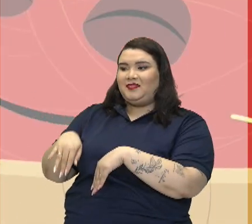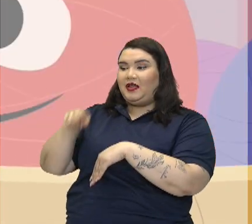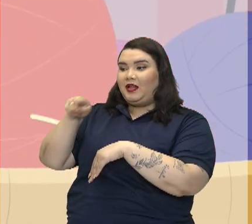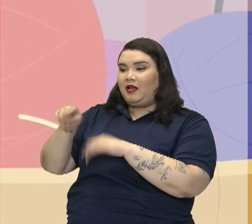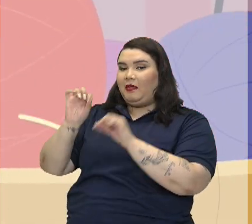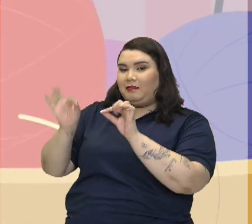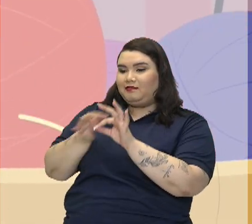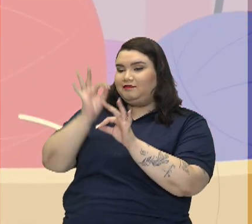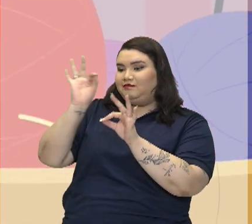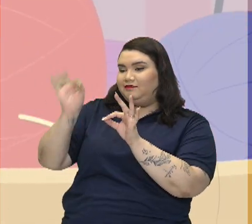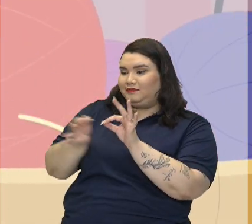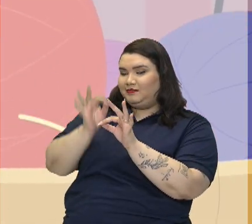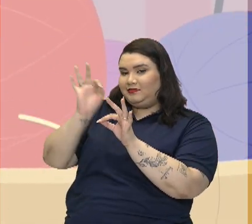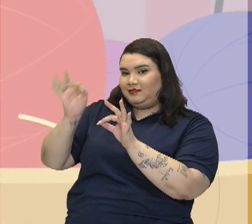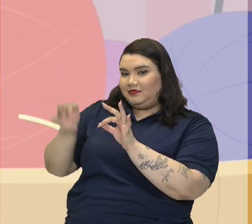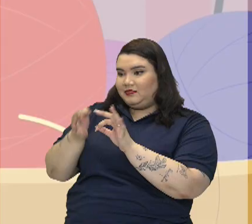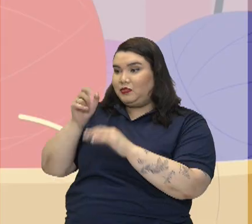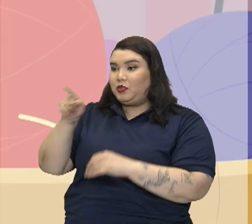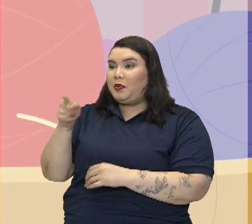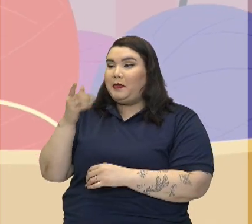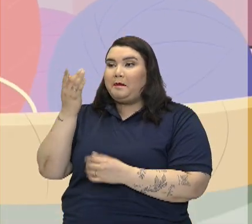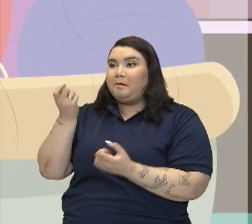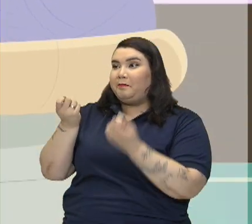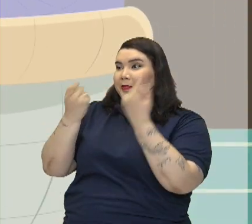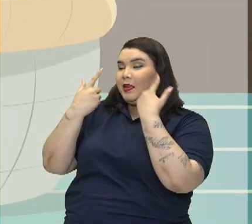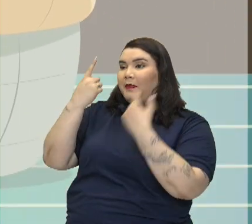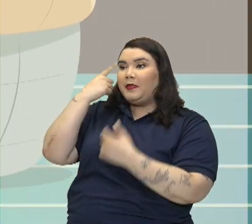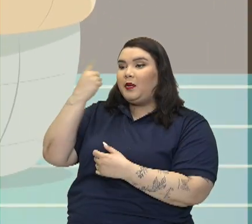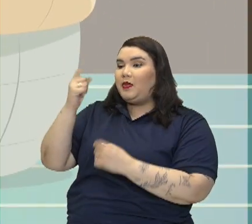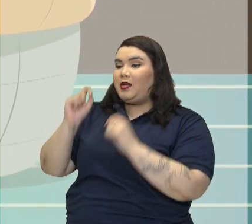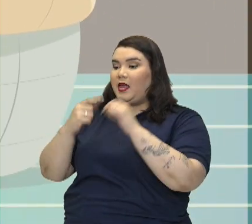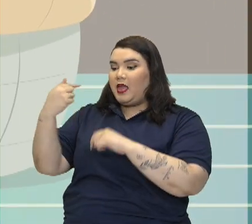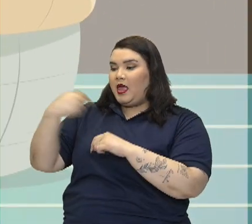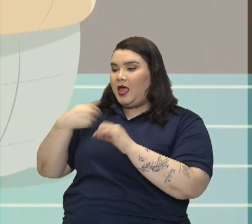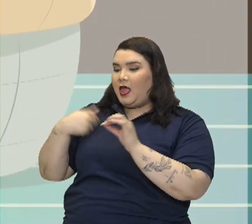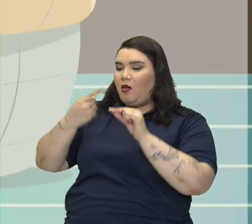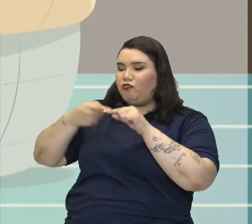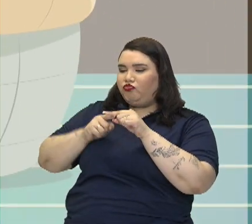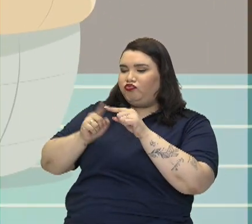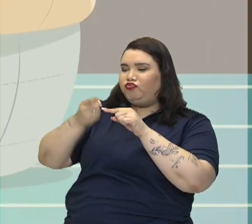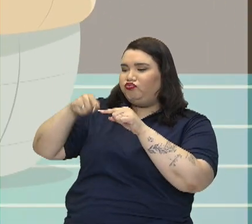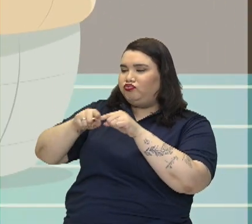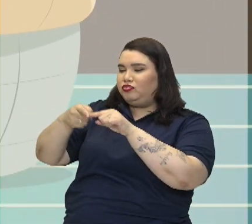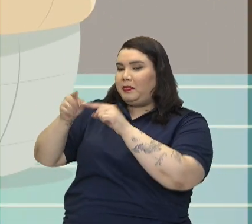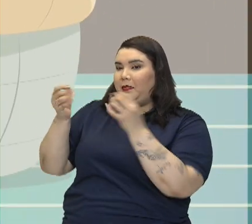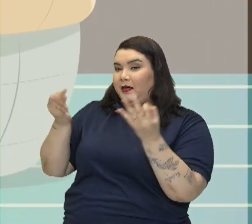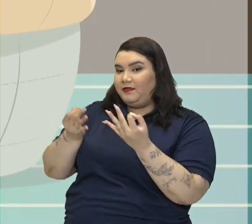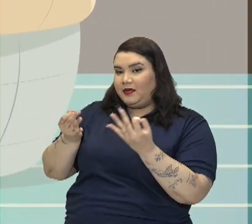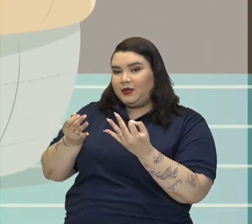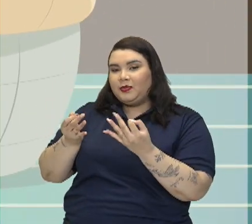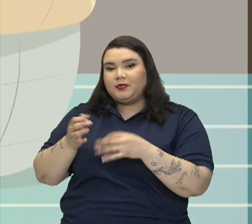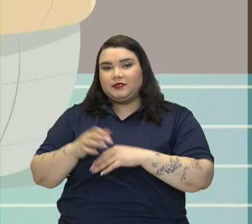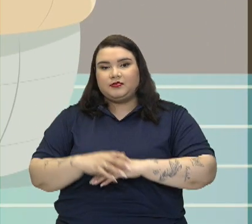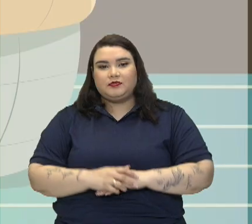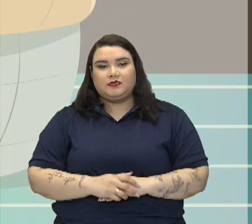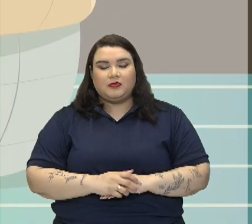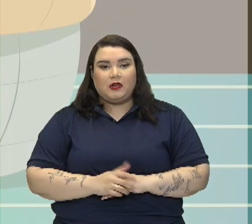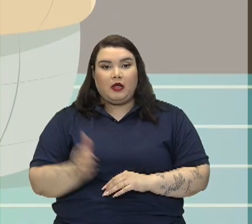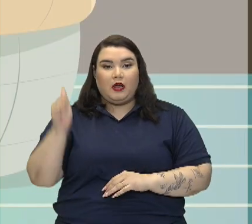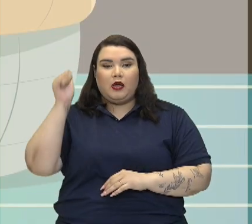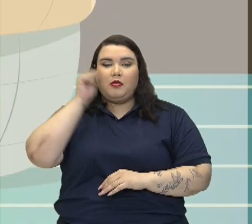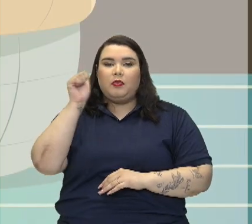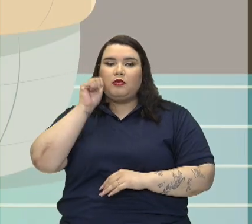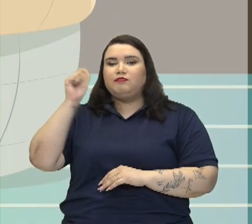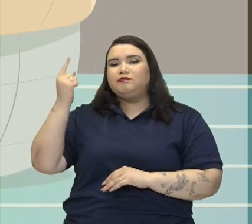cose? Você ignora quem os cose sou eu e muito eu? Estavam nisto, quando a costureira chegou à casa